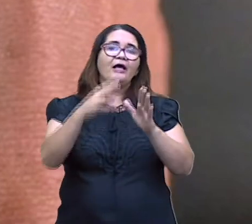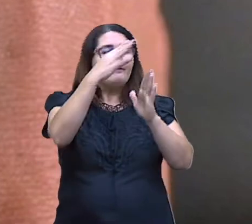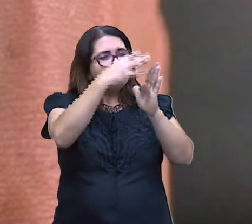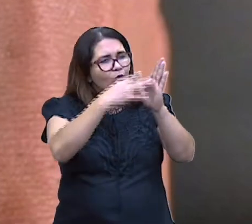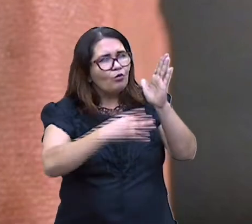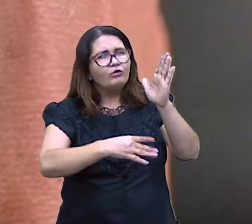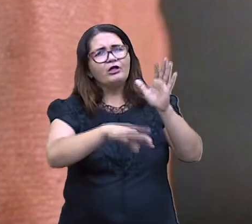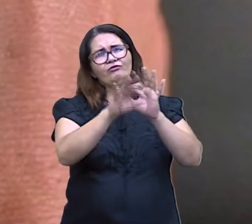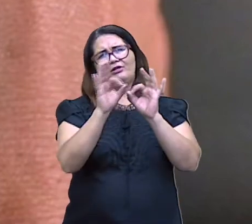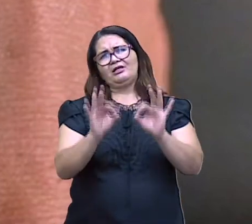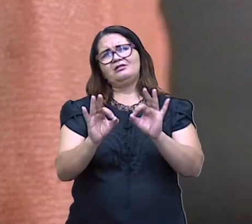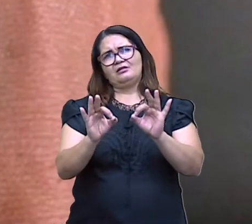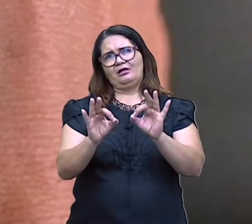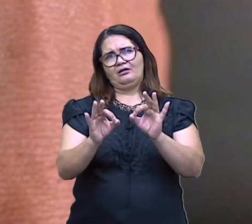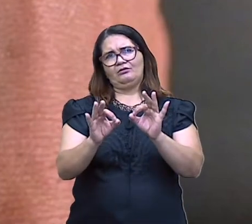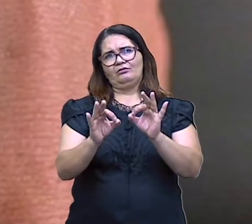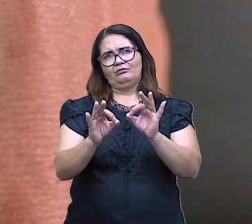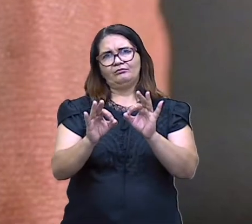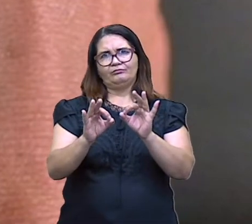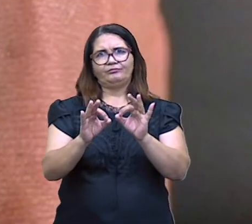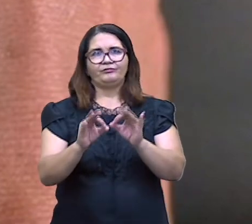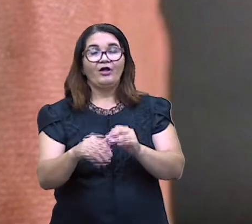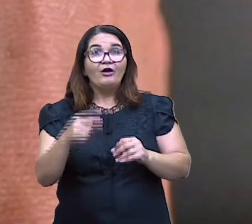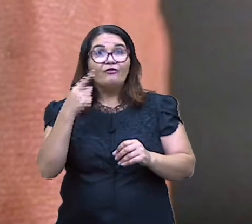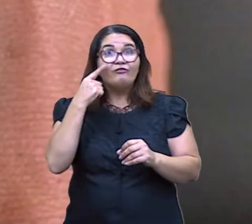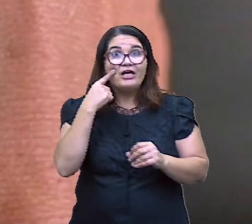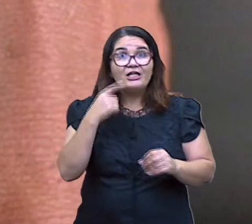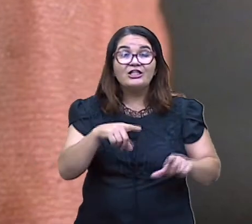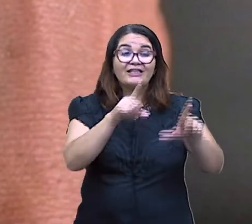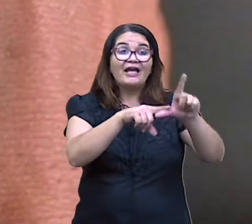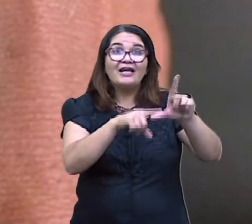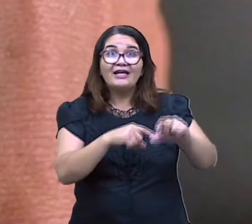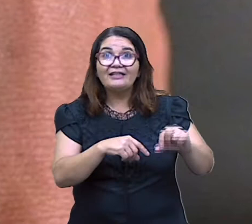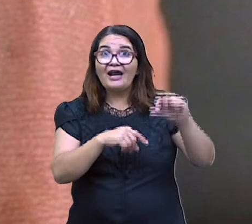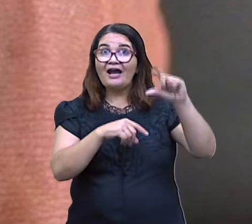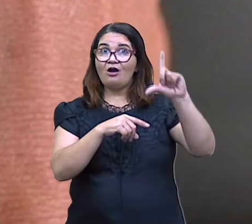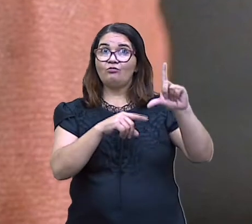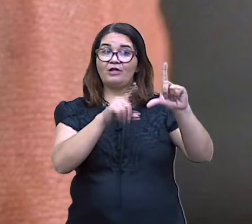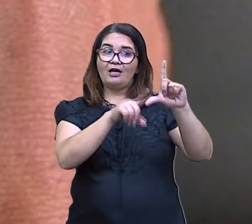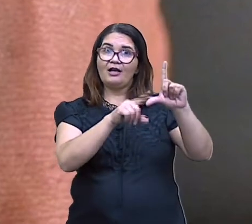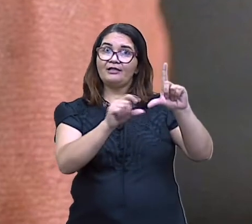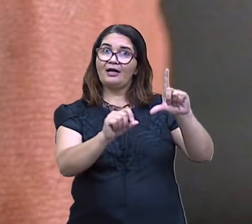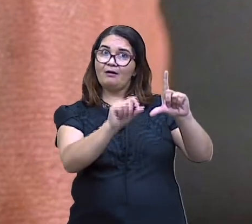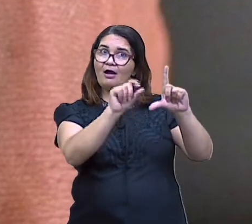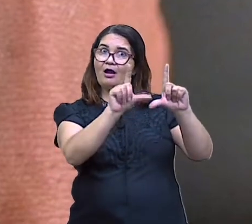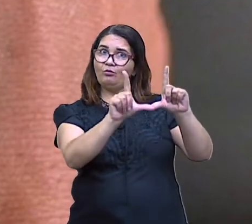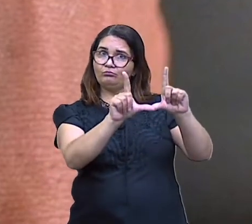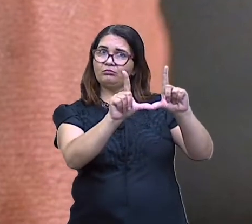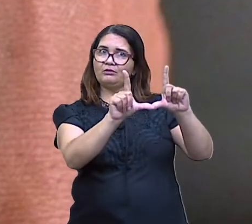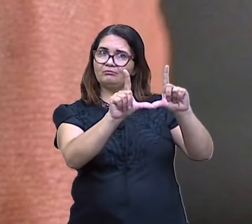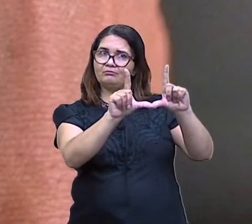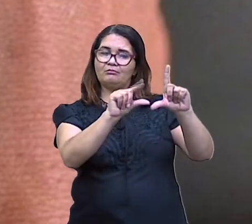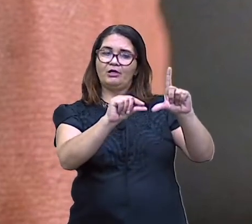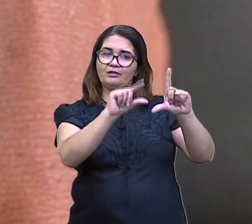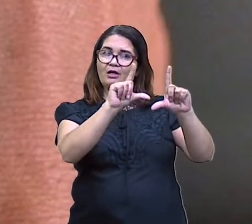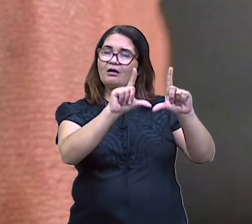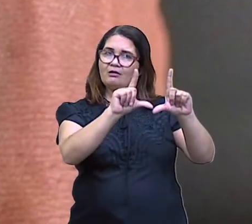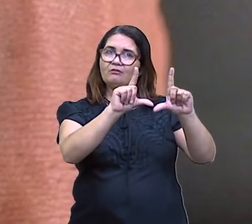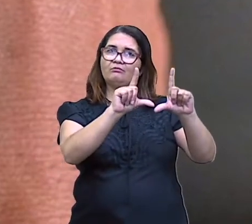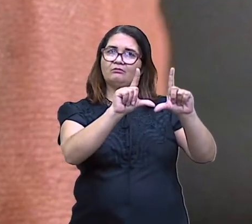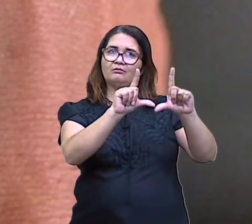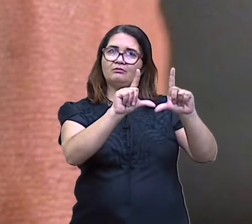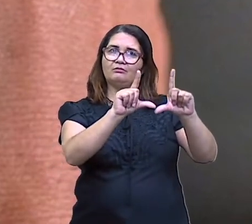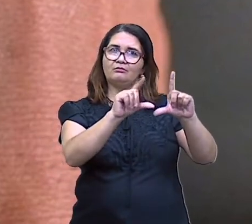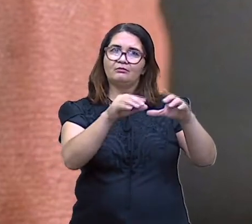personagem, ele está em caixa alta. Eu trouxe aí um pequeno diálogo para exemplificar o que eu falei, né?